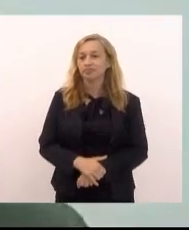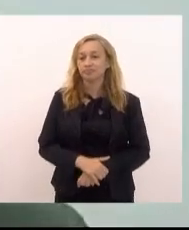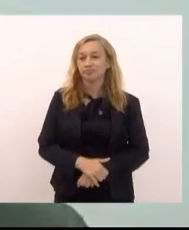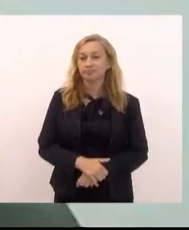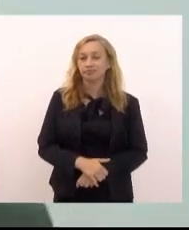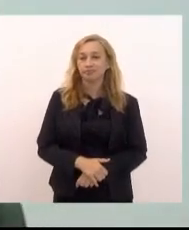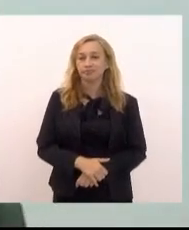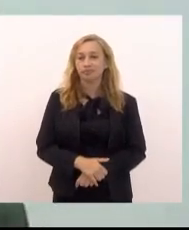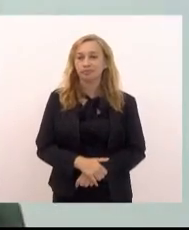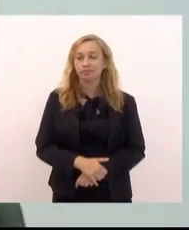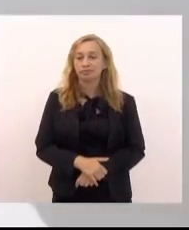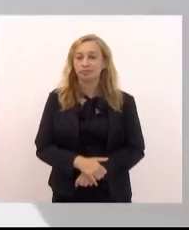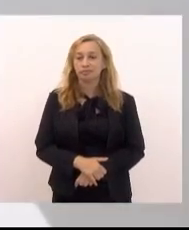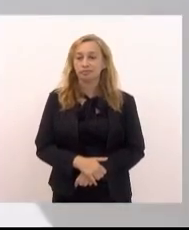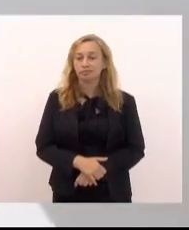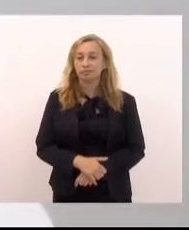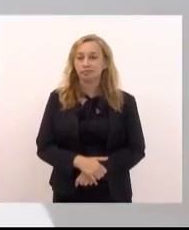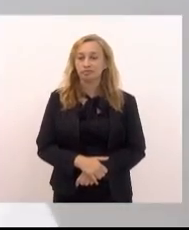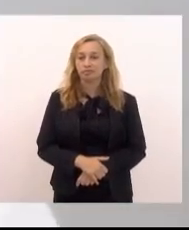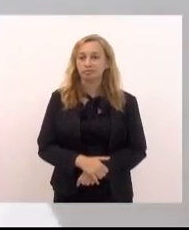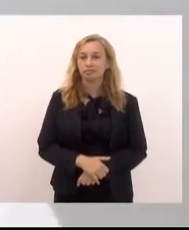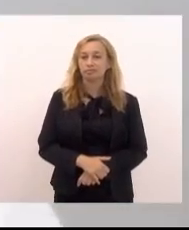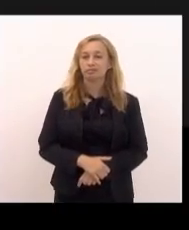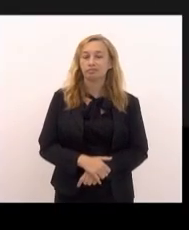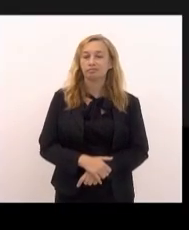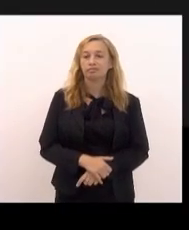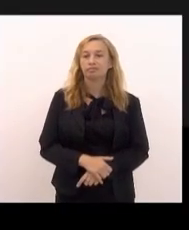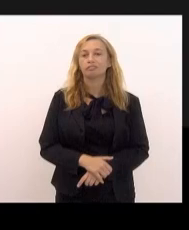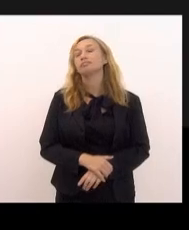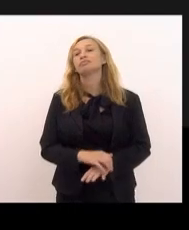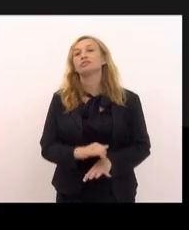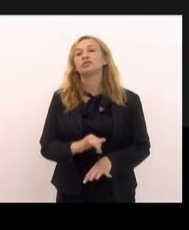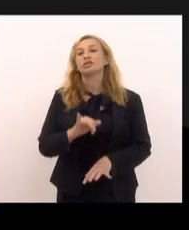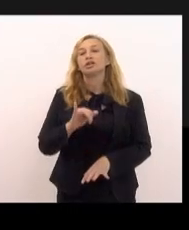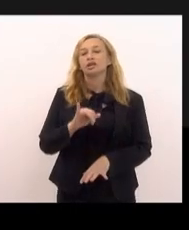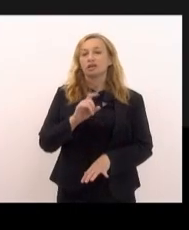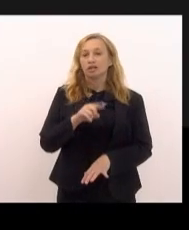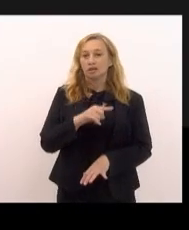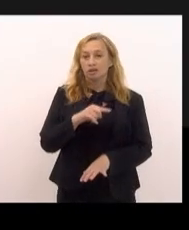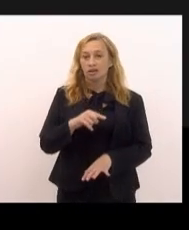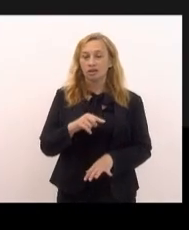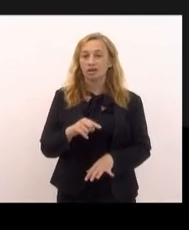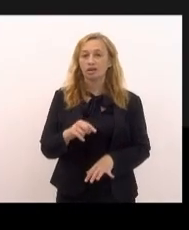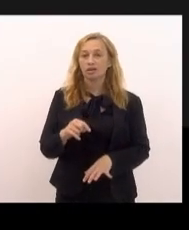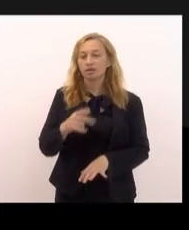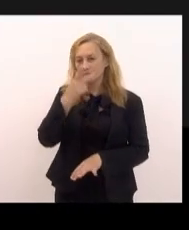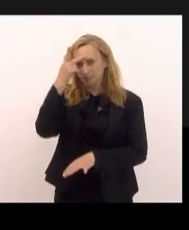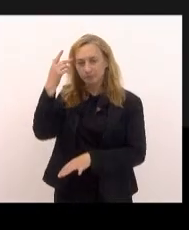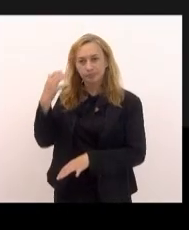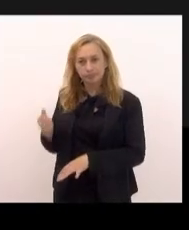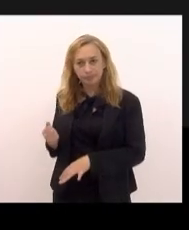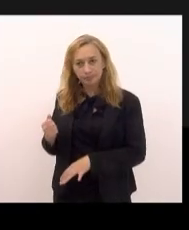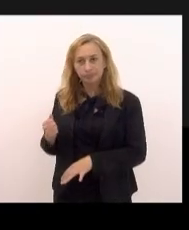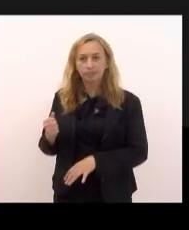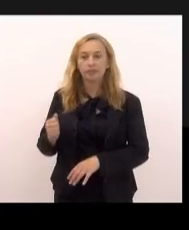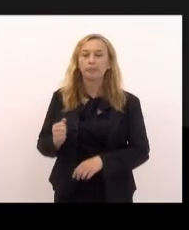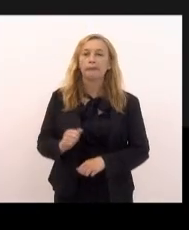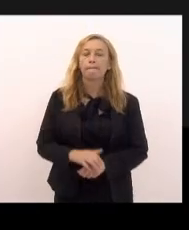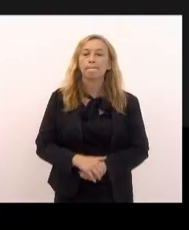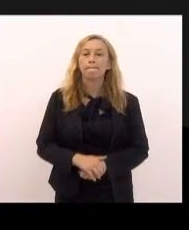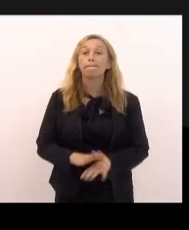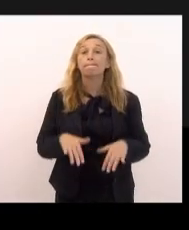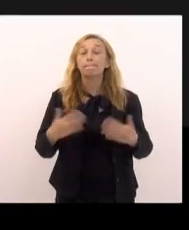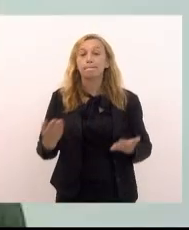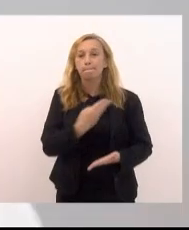da isonomia entre ativos, inativos e pensionistas. Ora, quando o governador